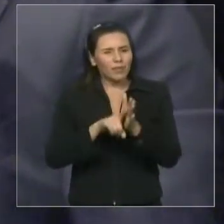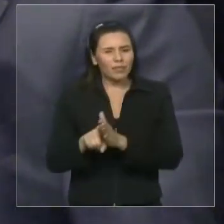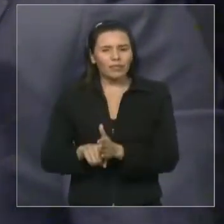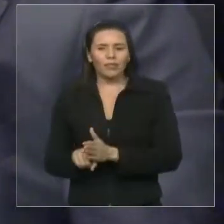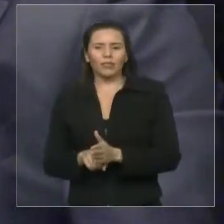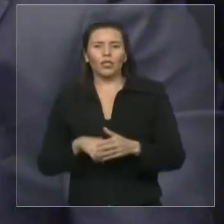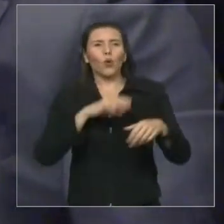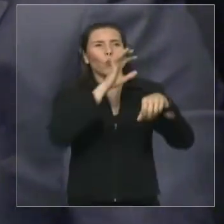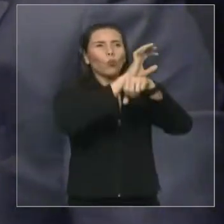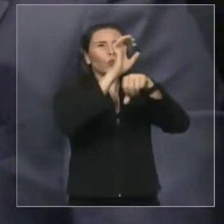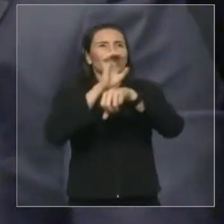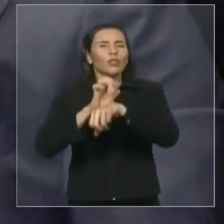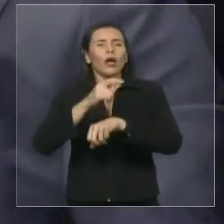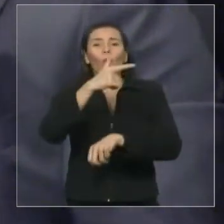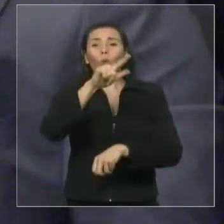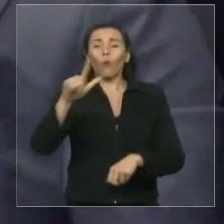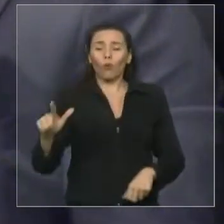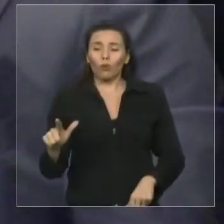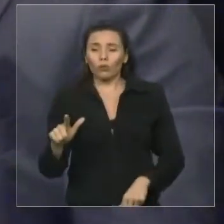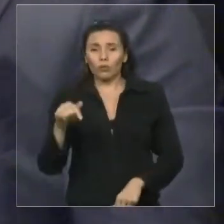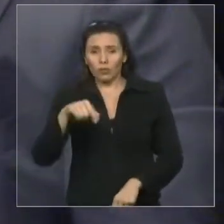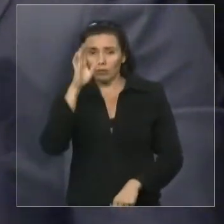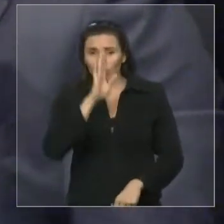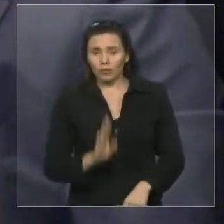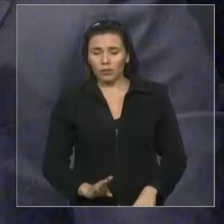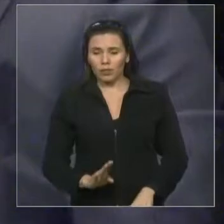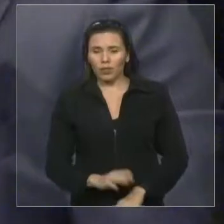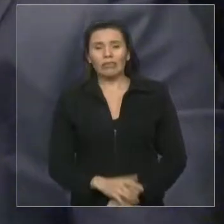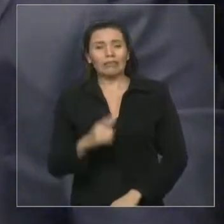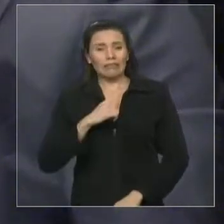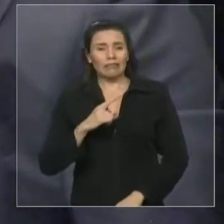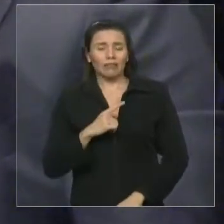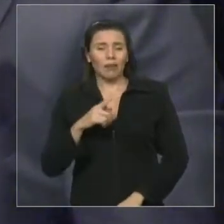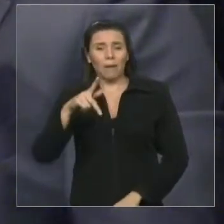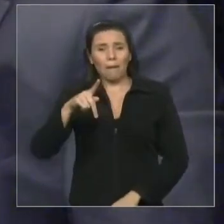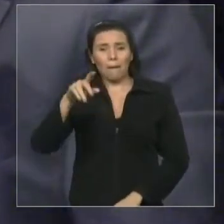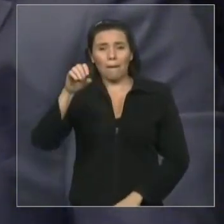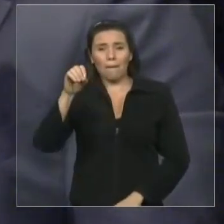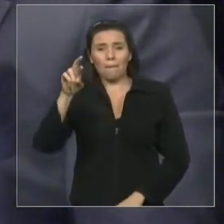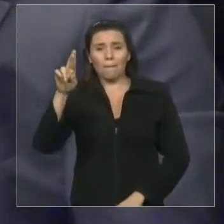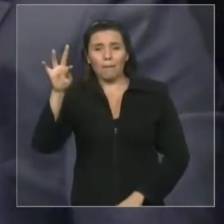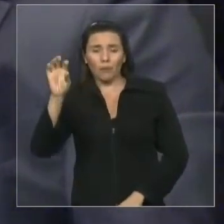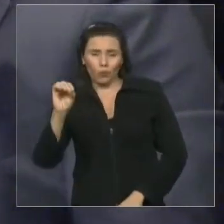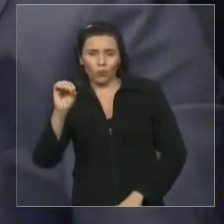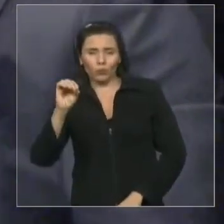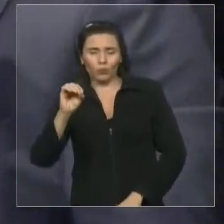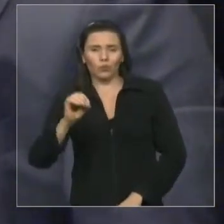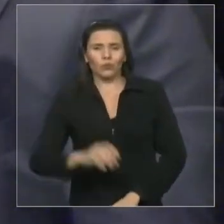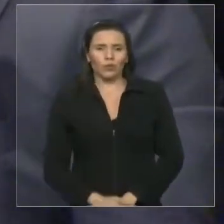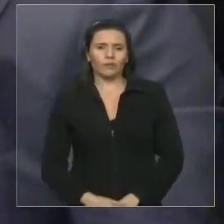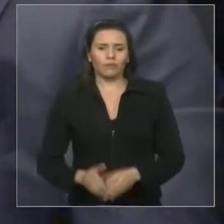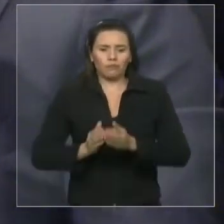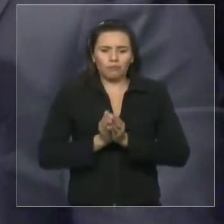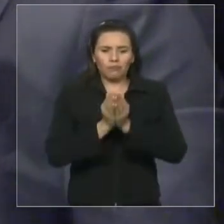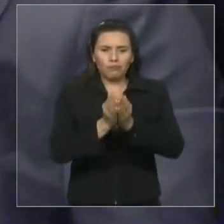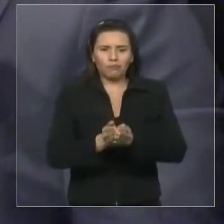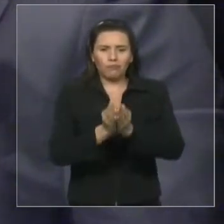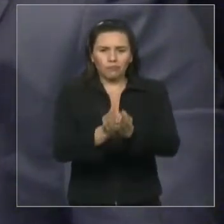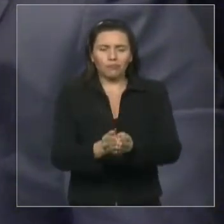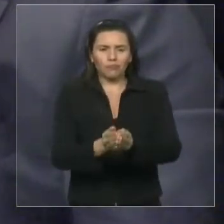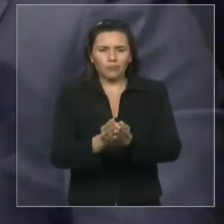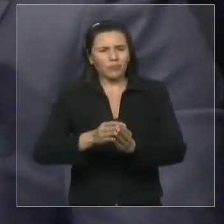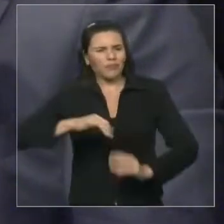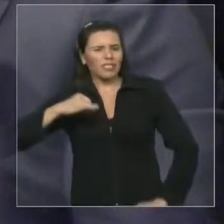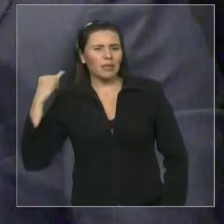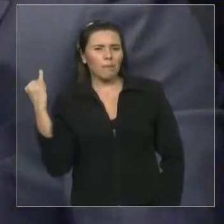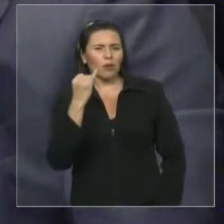demais estados da federação que têm portos importantes como o nosso, Vossa Excelência pode conversar com